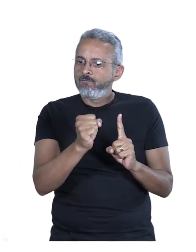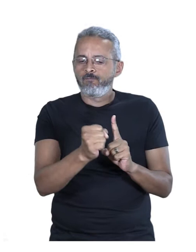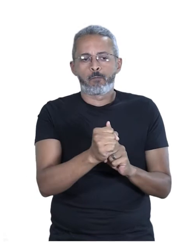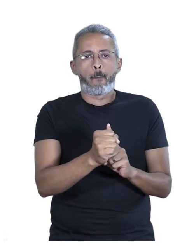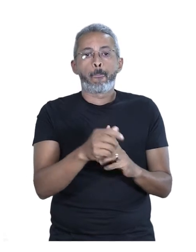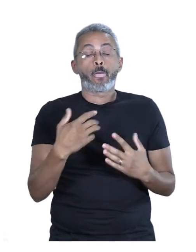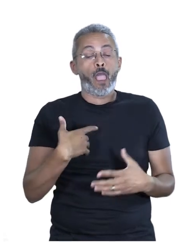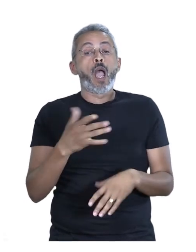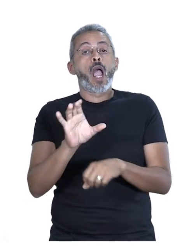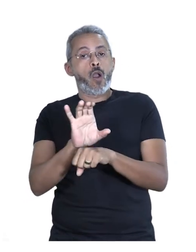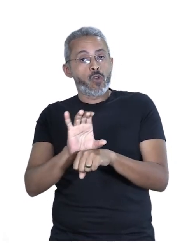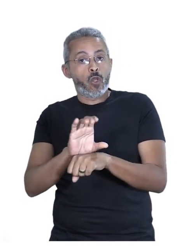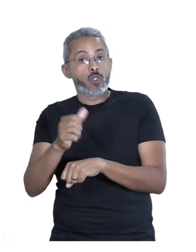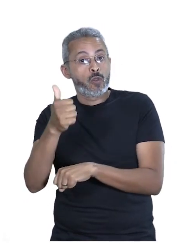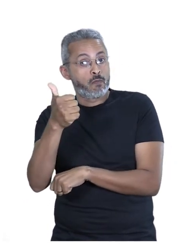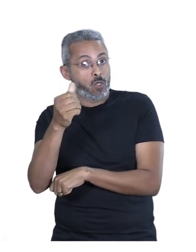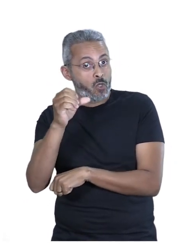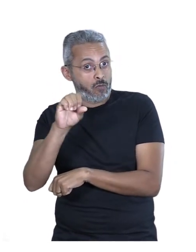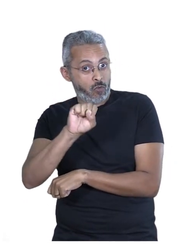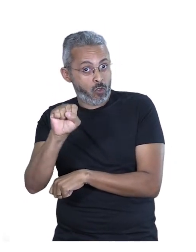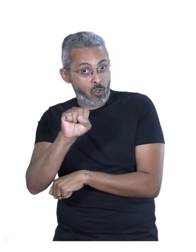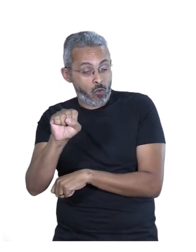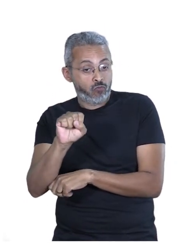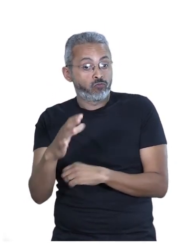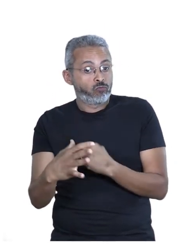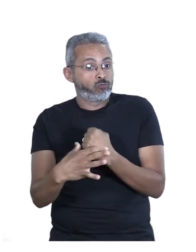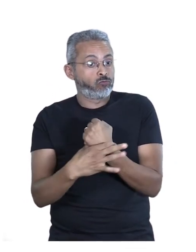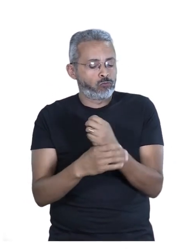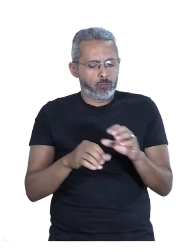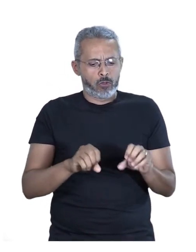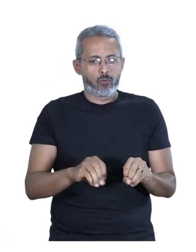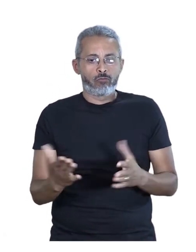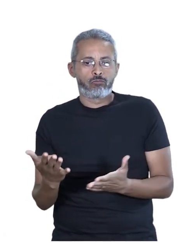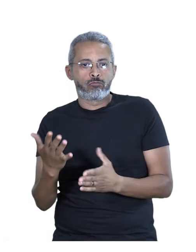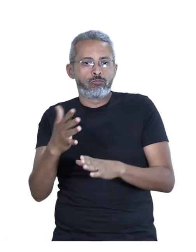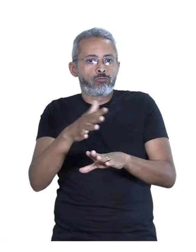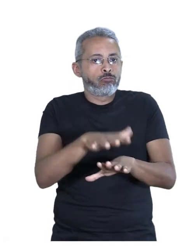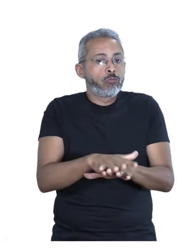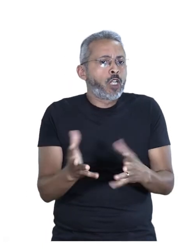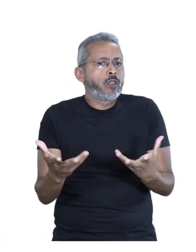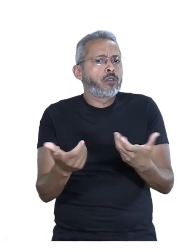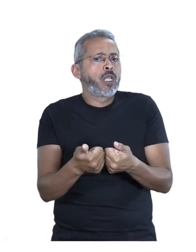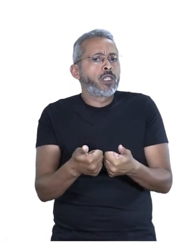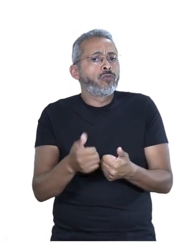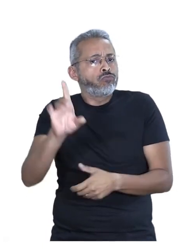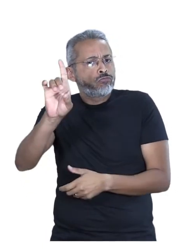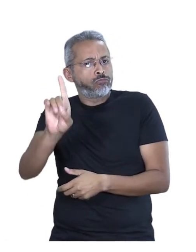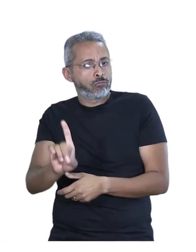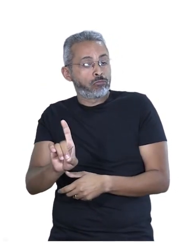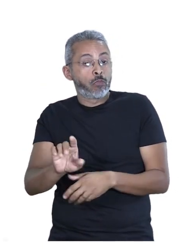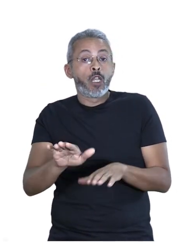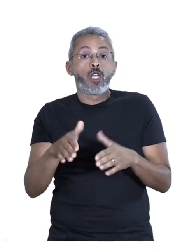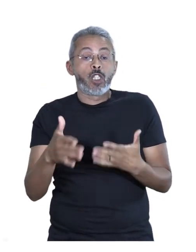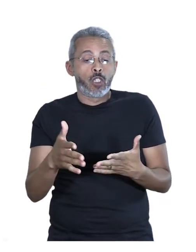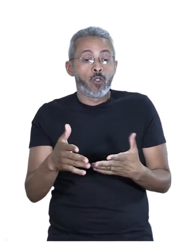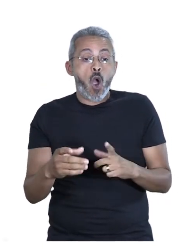A Constituição Cidadã de 1988 garante educação inclusiva de qualidade aos deficientes. Todavia, o